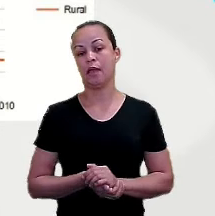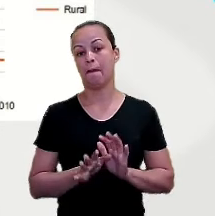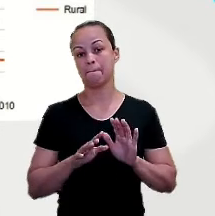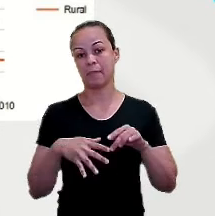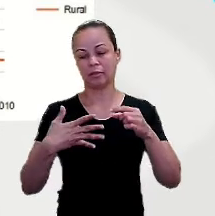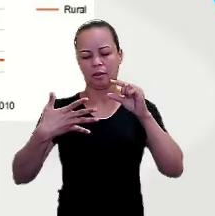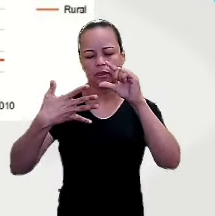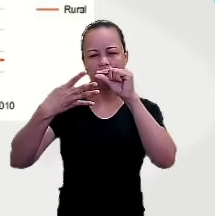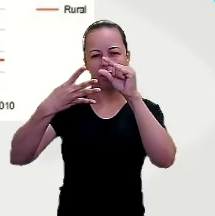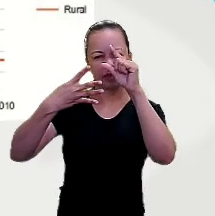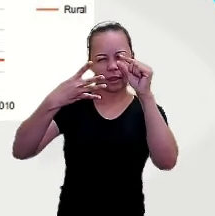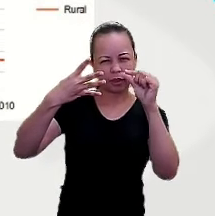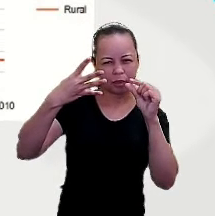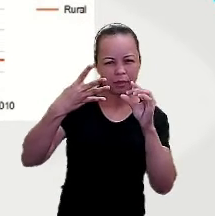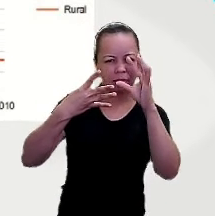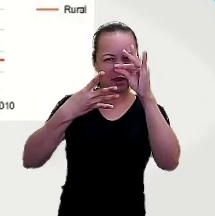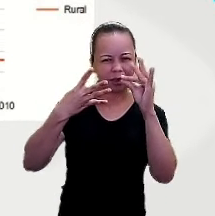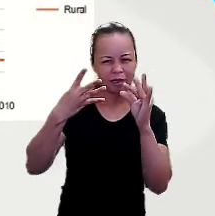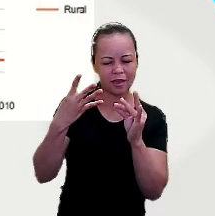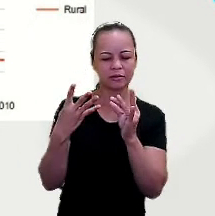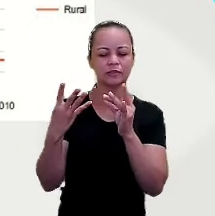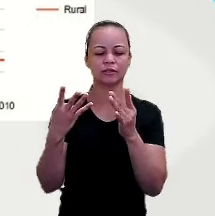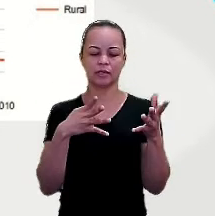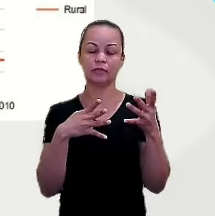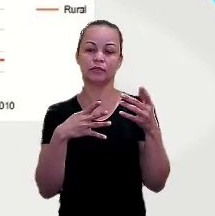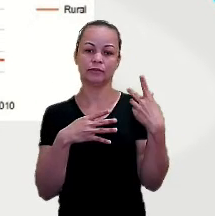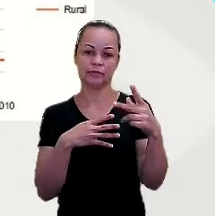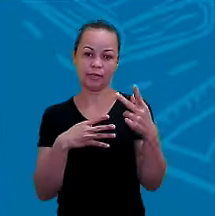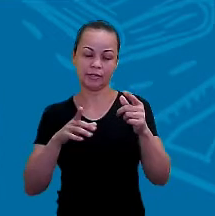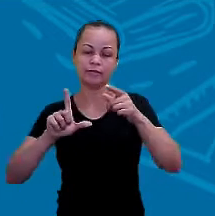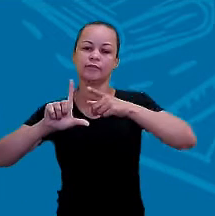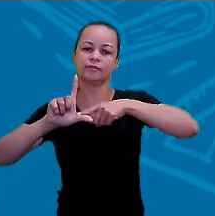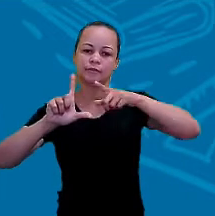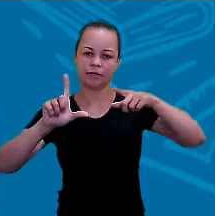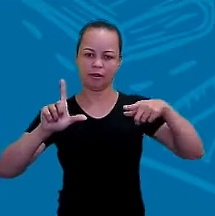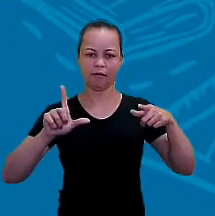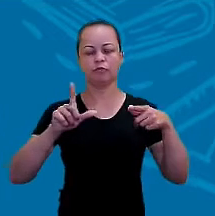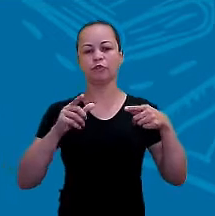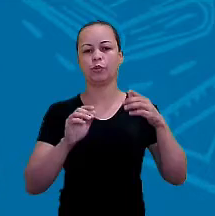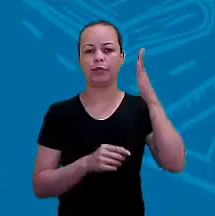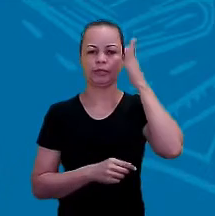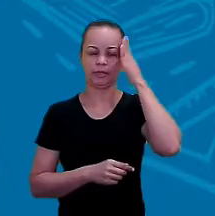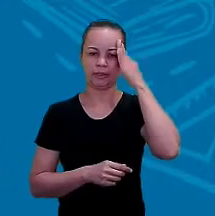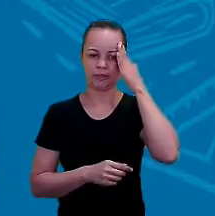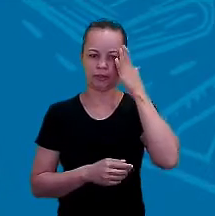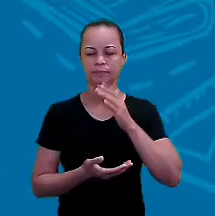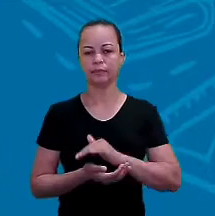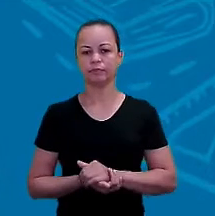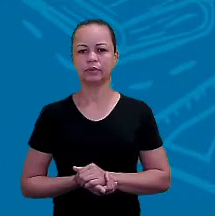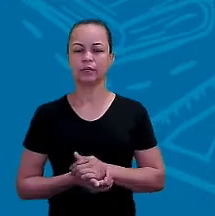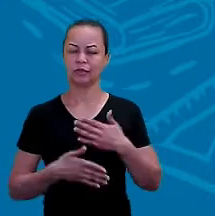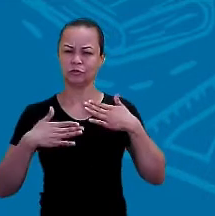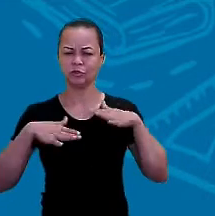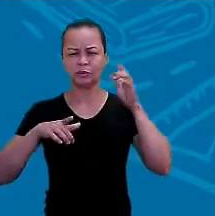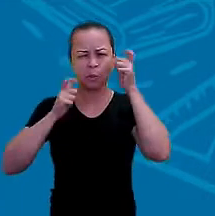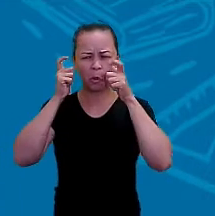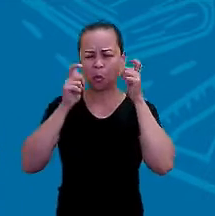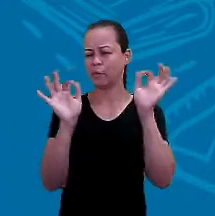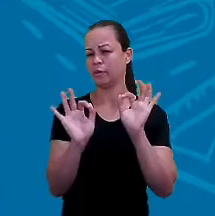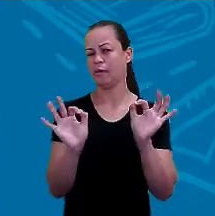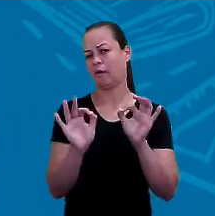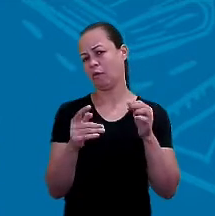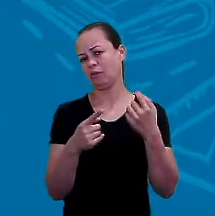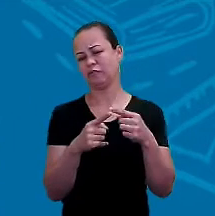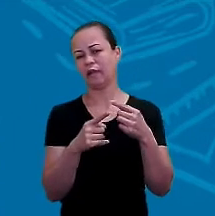cada particularidade desses gráficos, tá? Para a gente entender tudo bem direitinho, tá? Não se preocupe que você vai entender, porque quando a gente